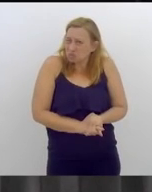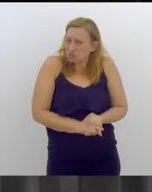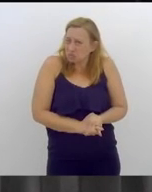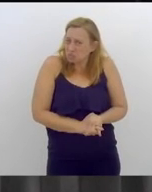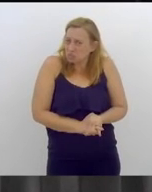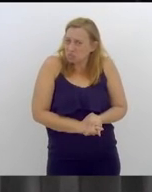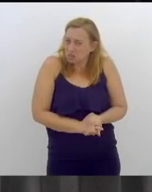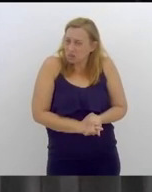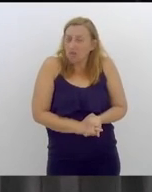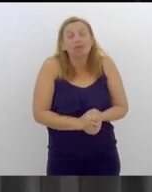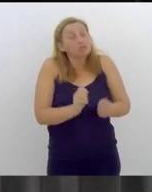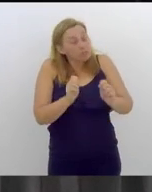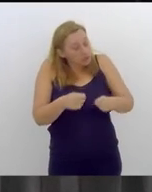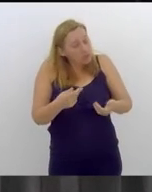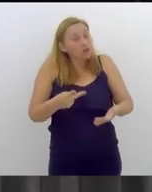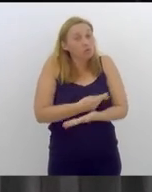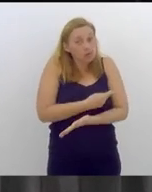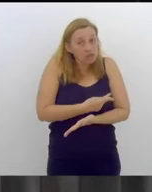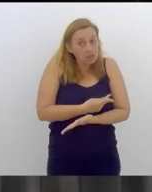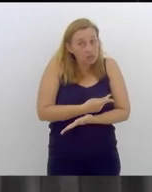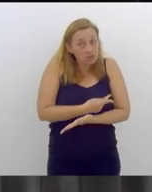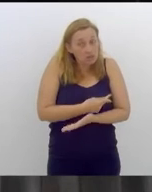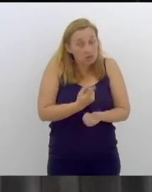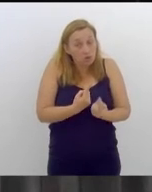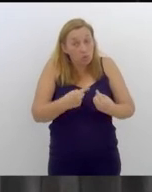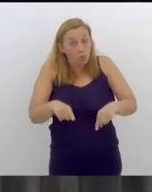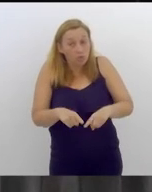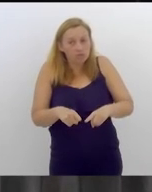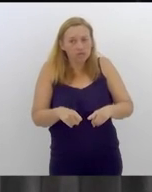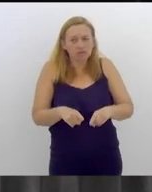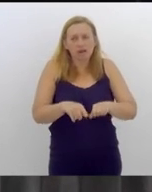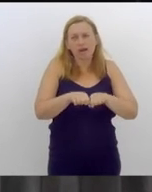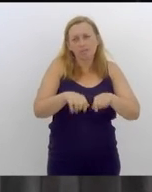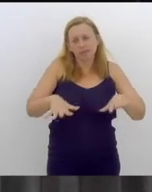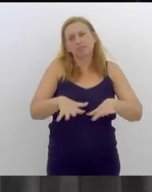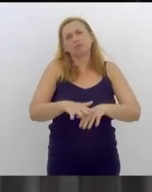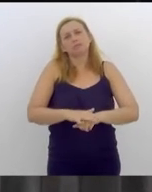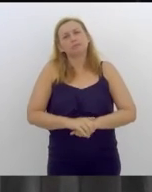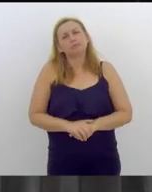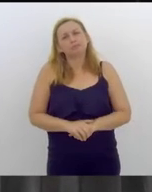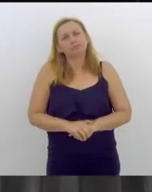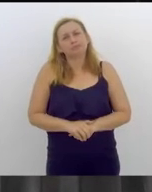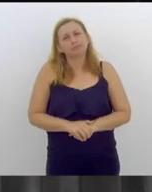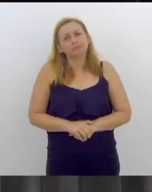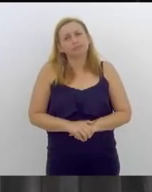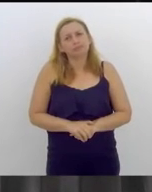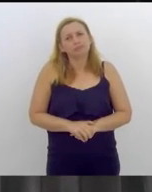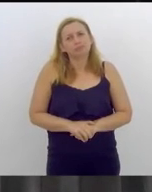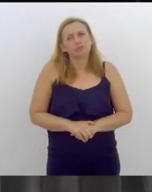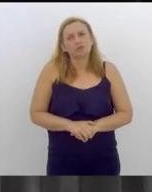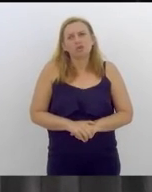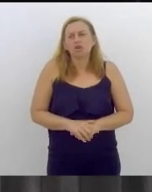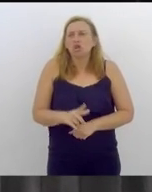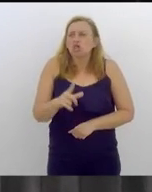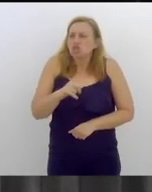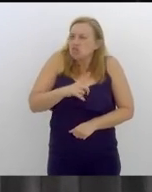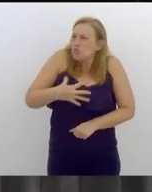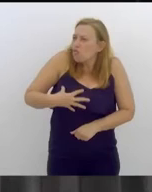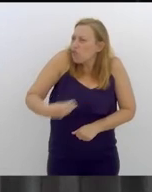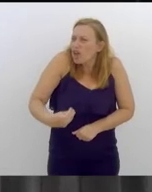daquilo que deveria acontecer como enfrentamento da pandemia eu tive um